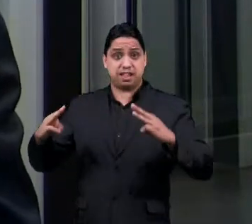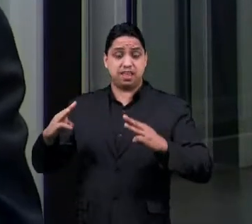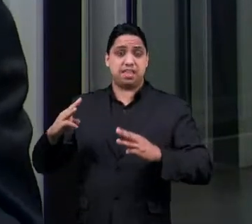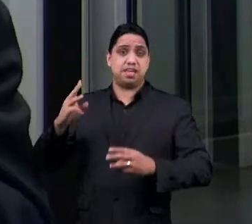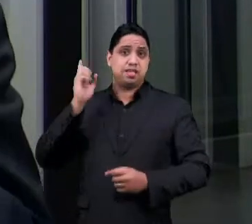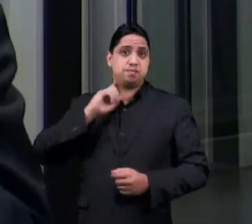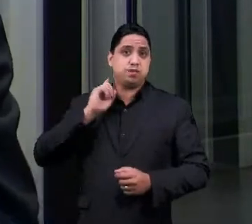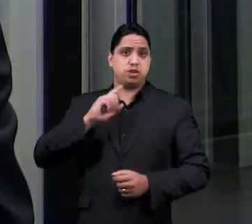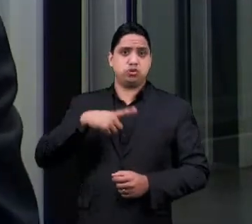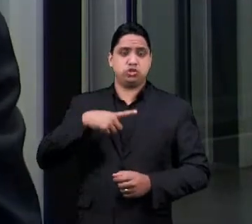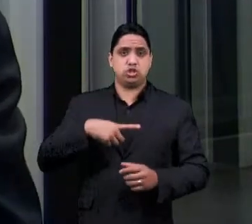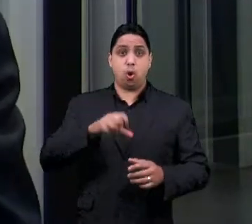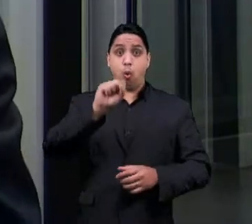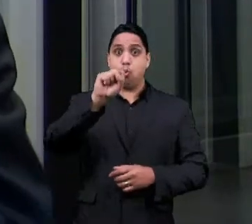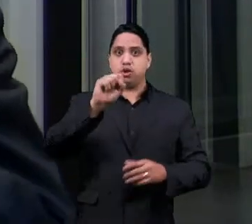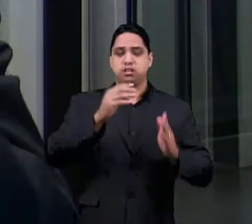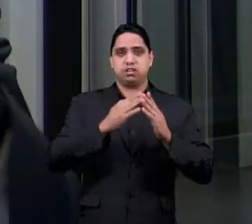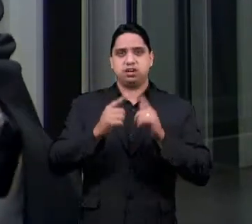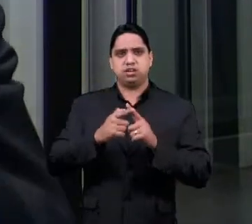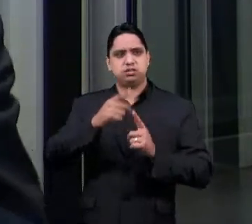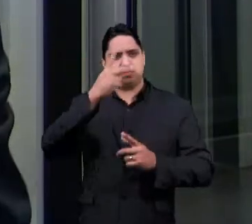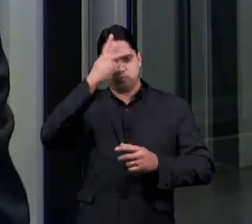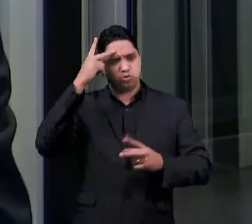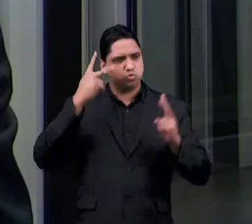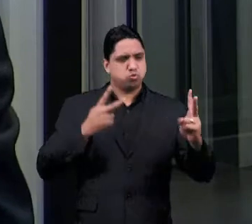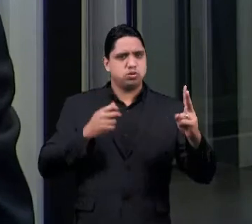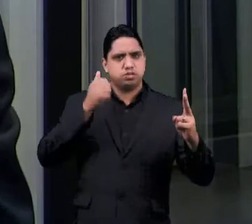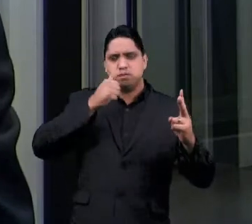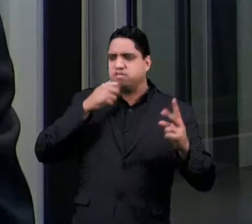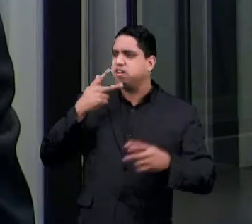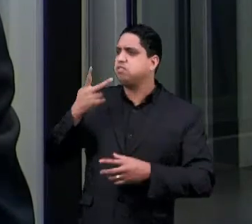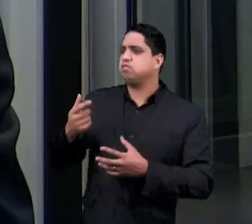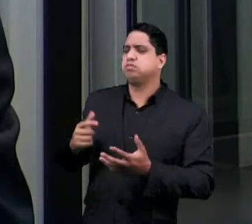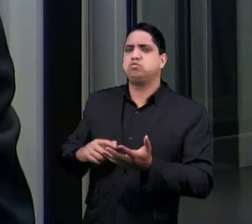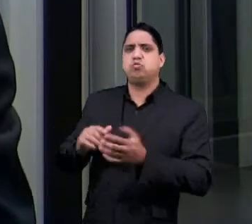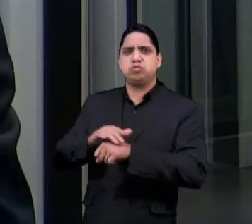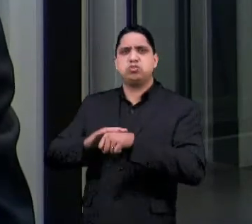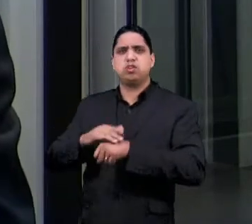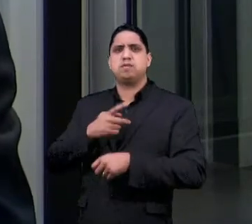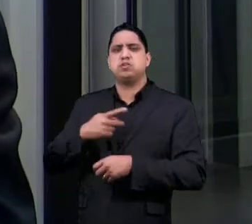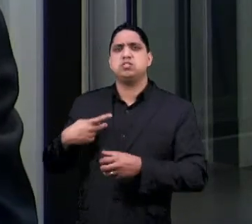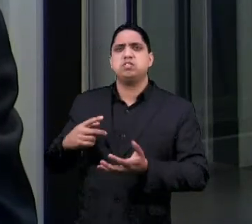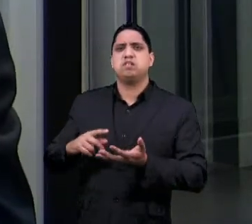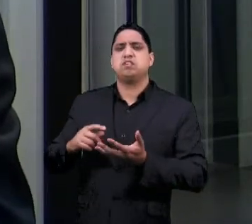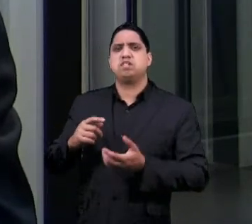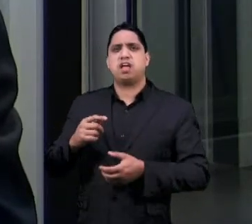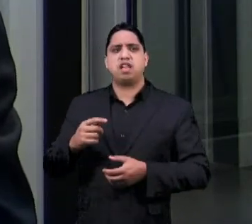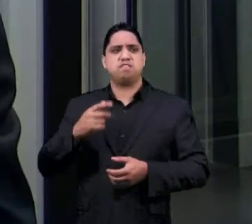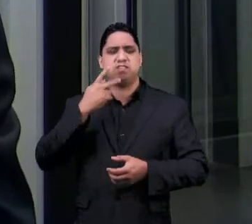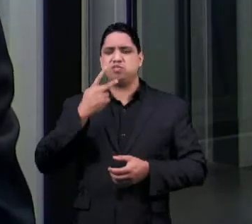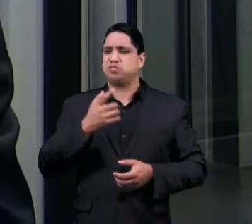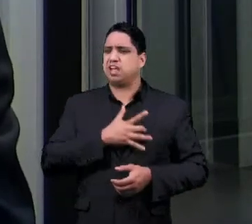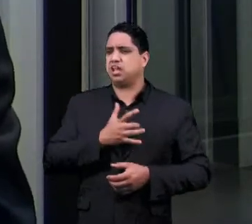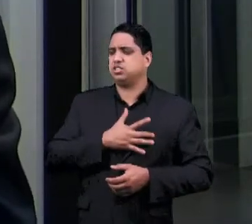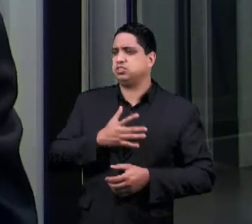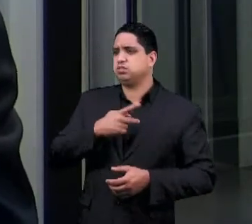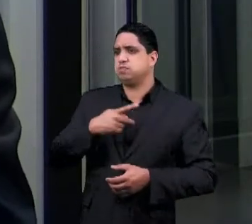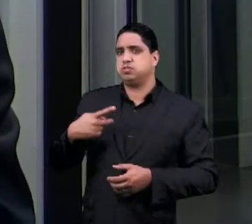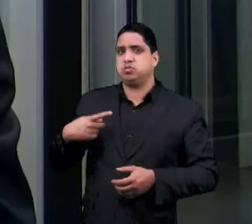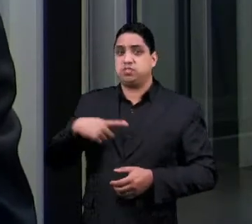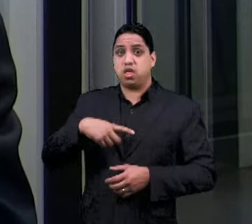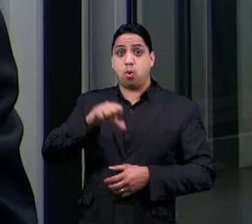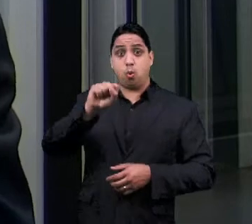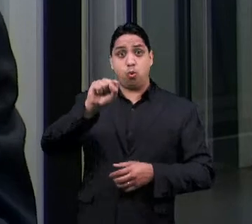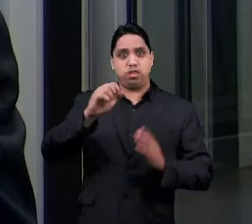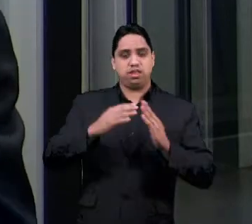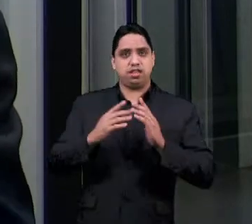e 2 irmãs nos abordaram, pastor, né? Aí uma irmã falou, coitado pastor tem 8 igrejas,